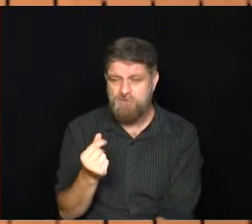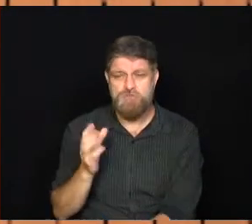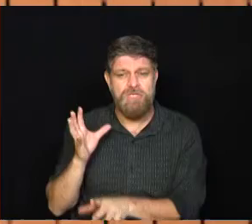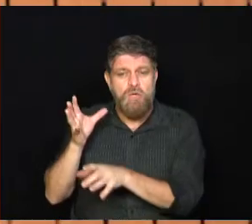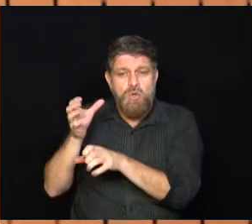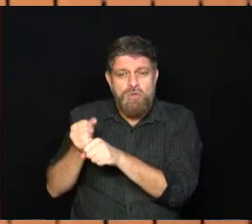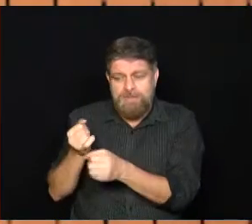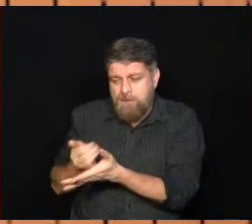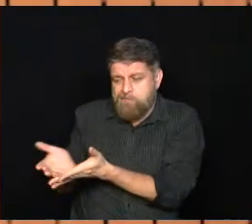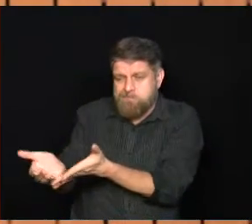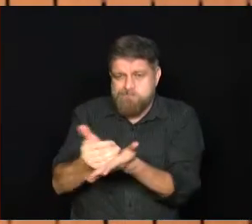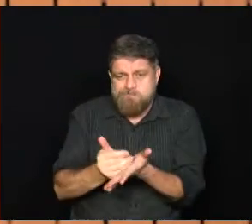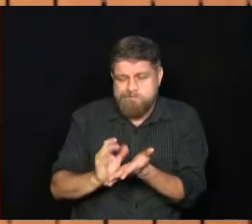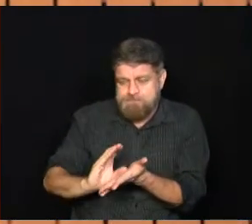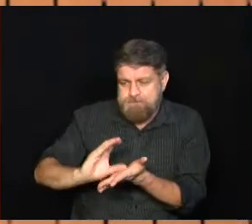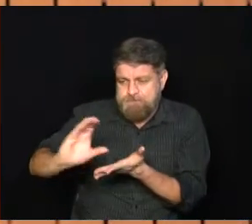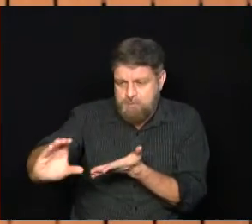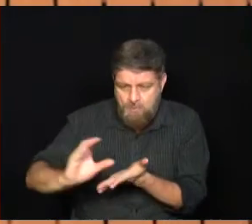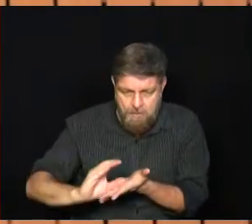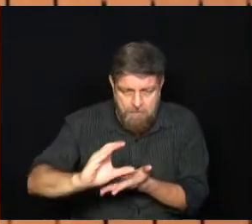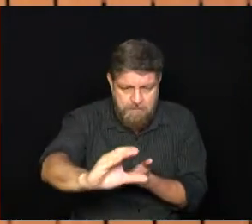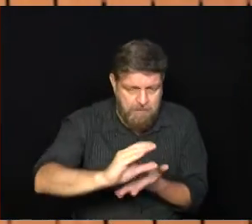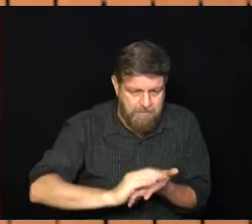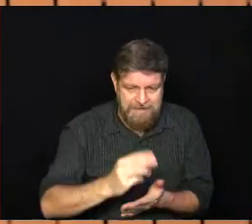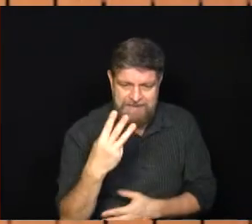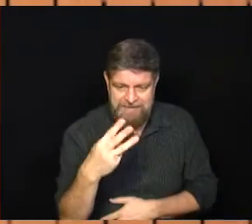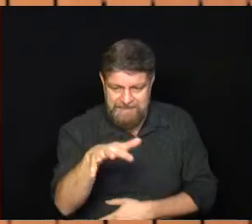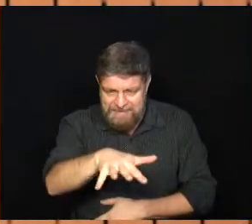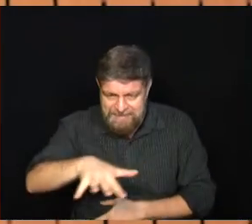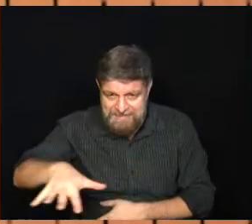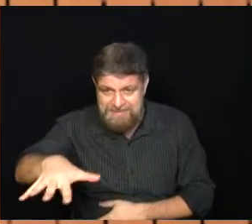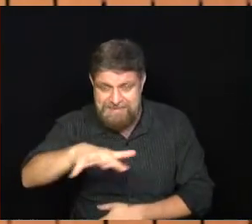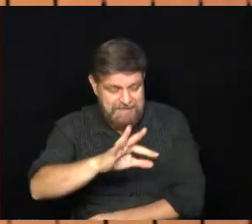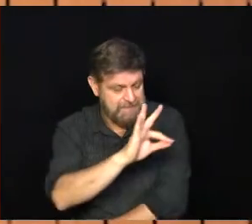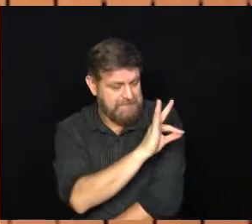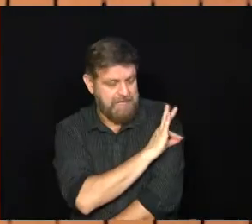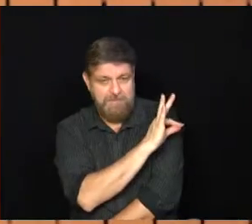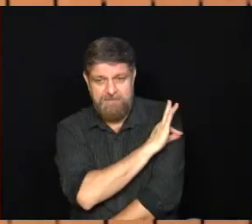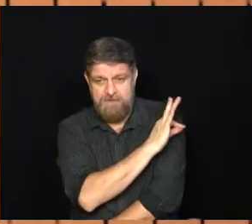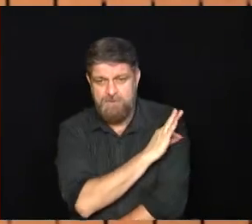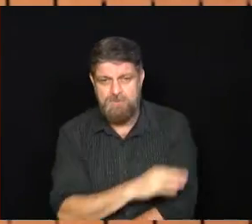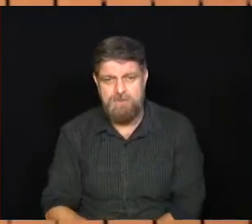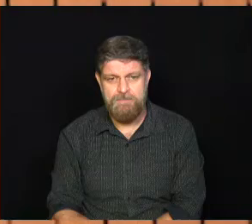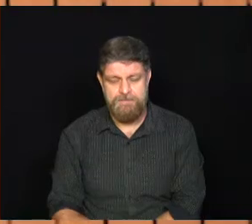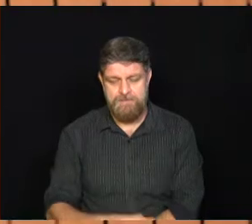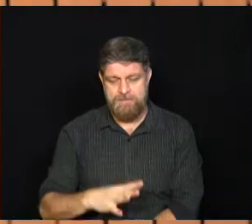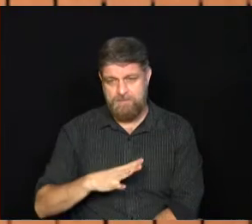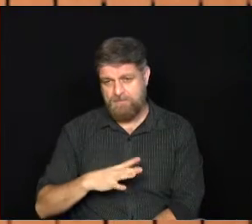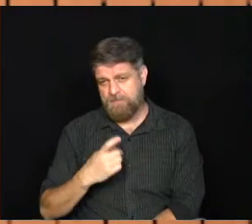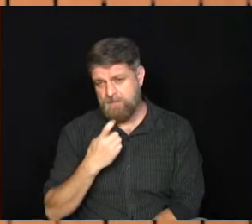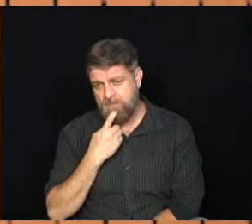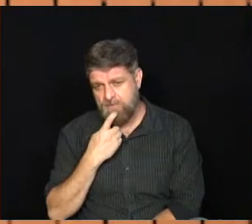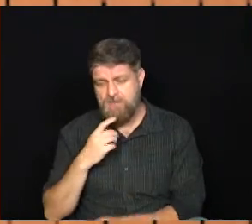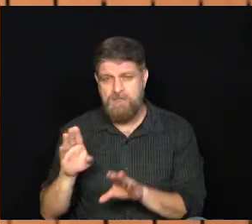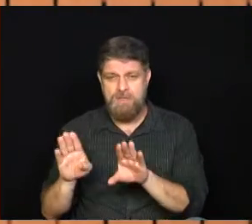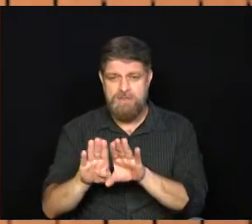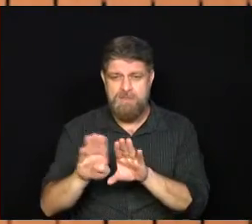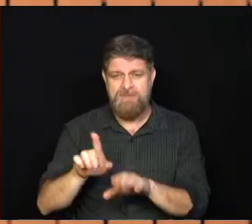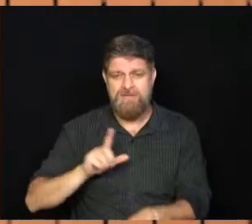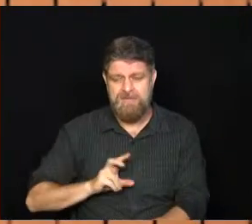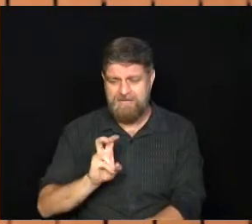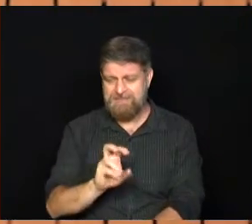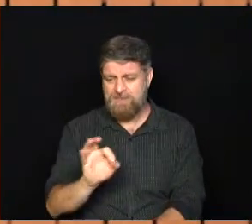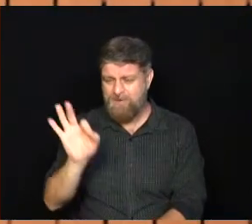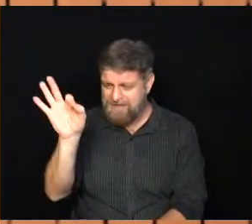receita orçamentária da prefeitura, não do município. Do município, praticamente também chega a